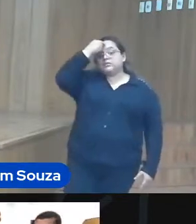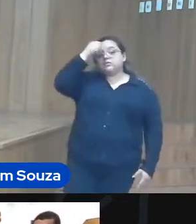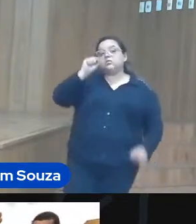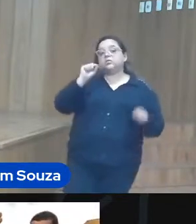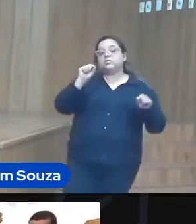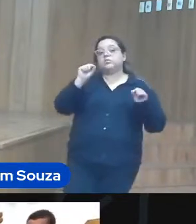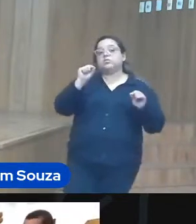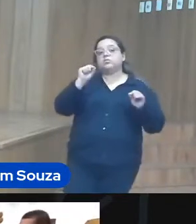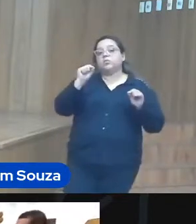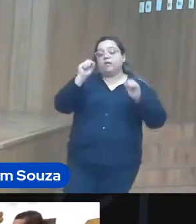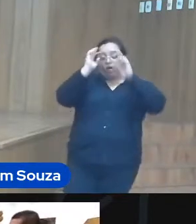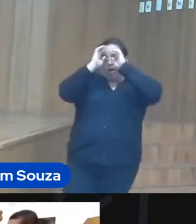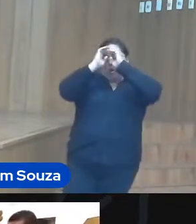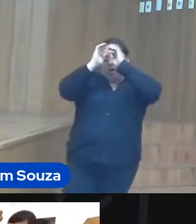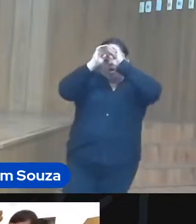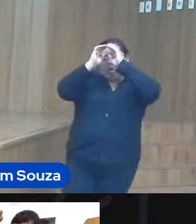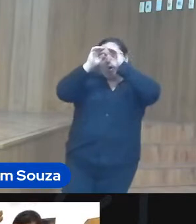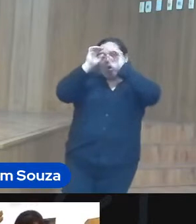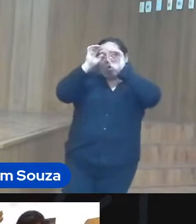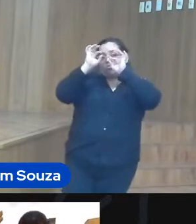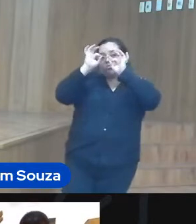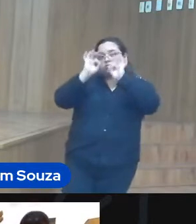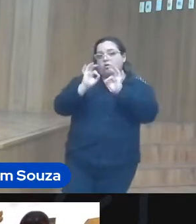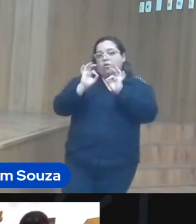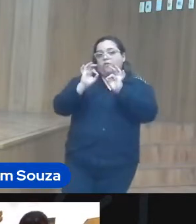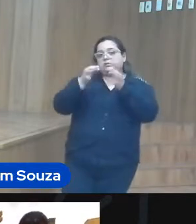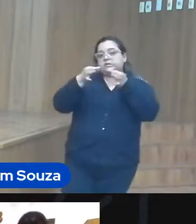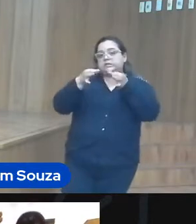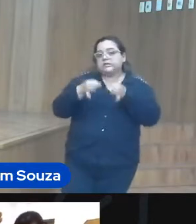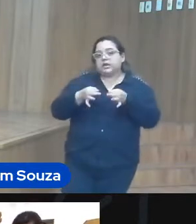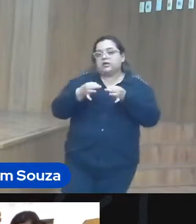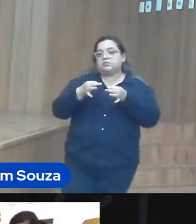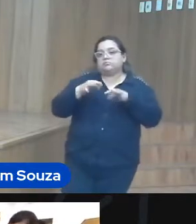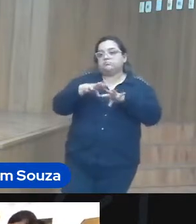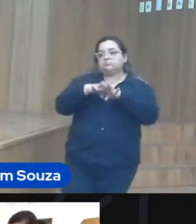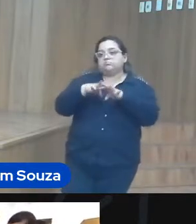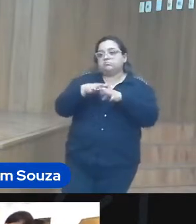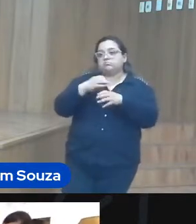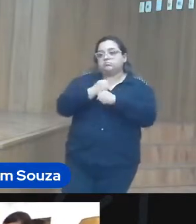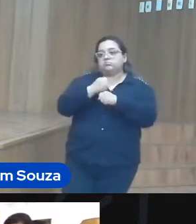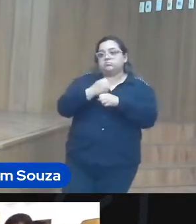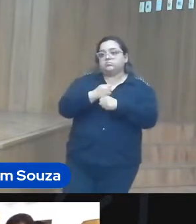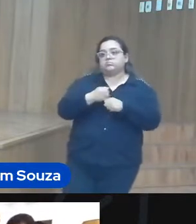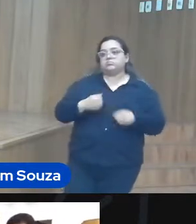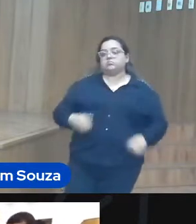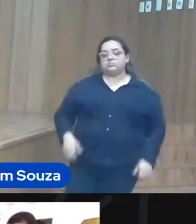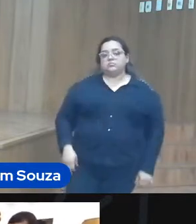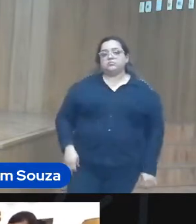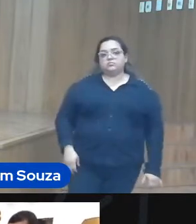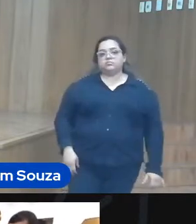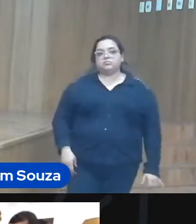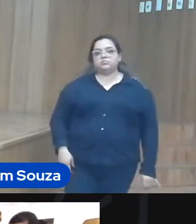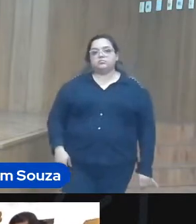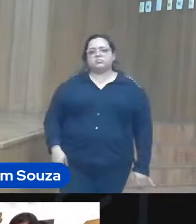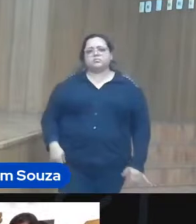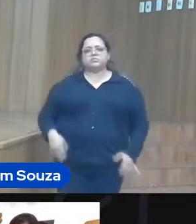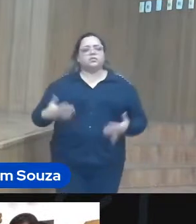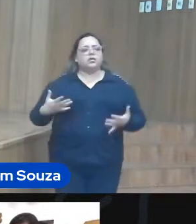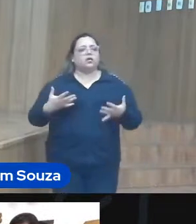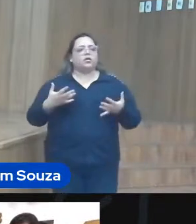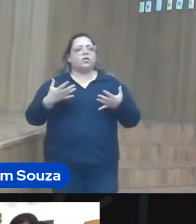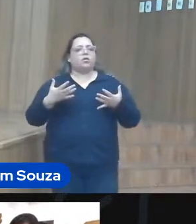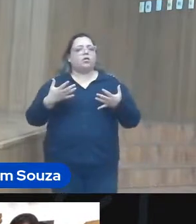do lógico, dedutivo, matemático. E ler uma poesia, conversar com pessoas, tocar um